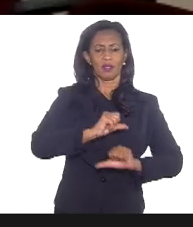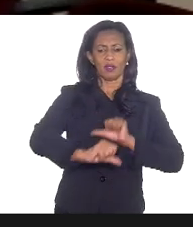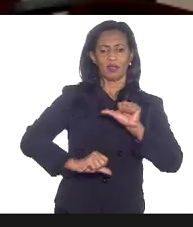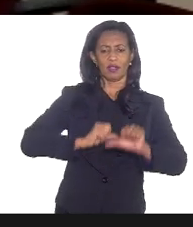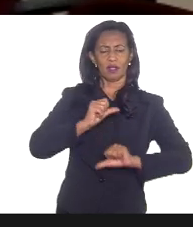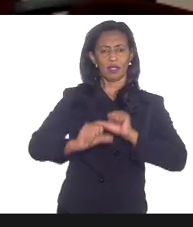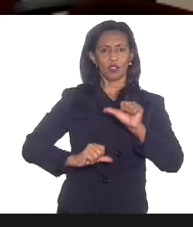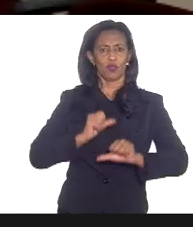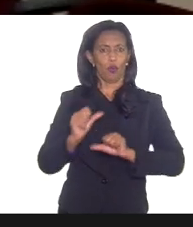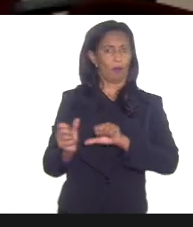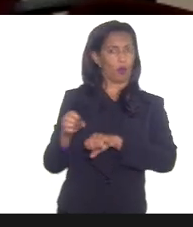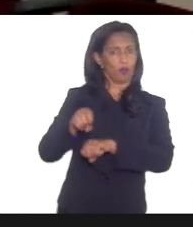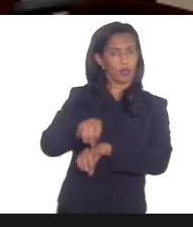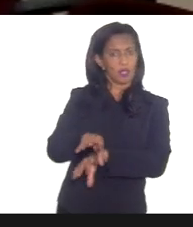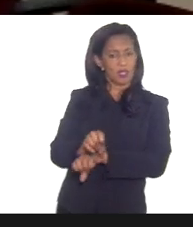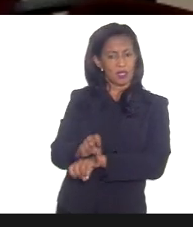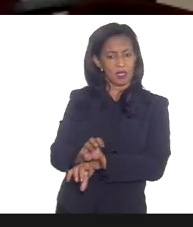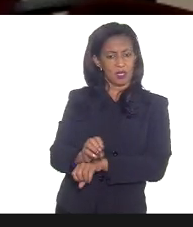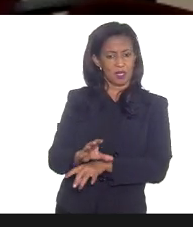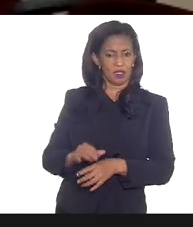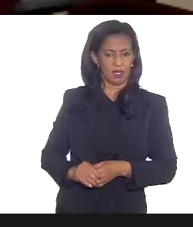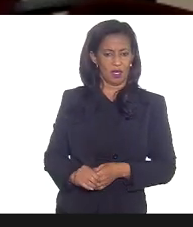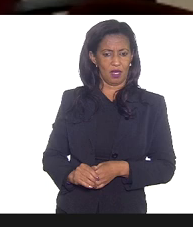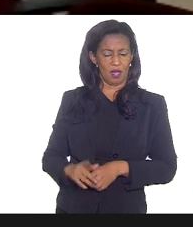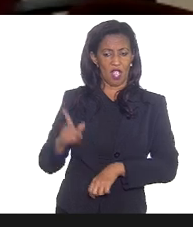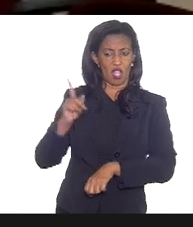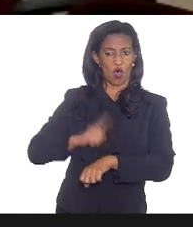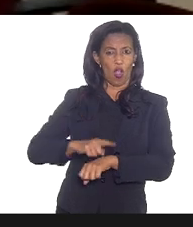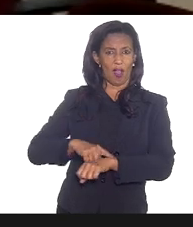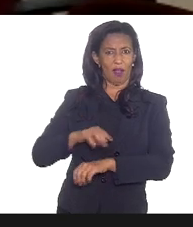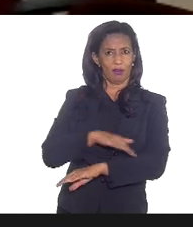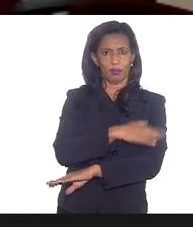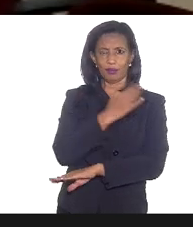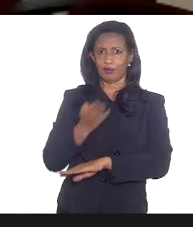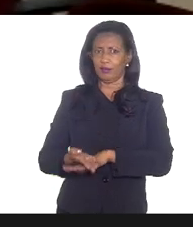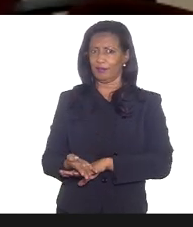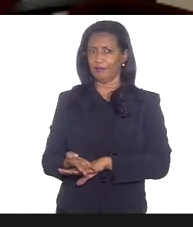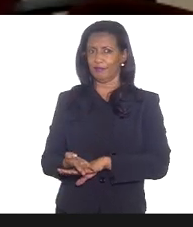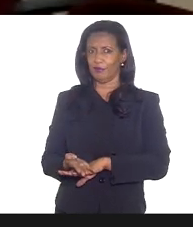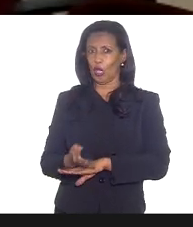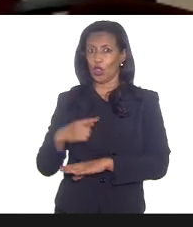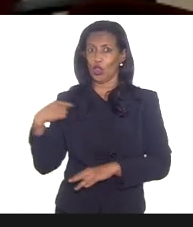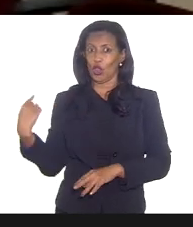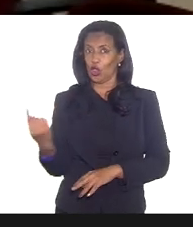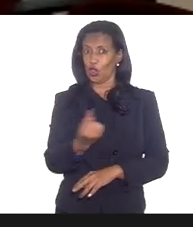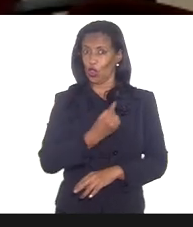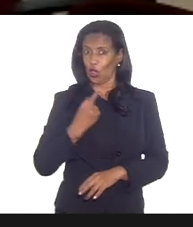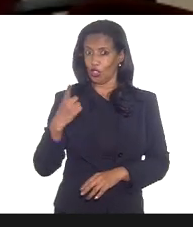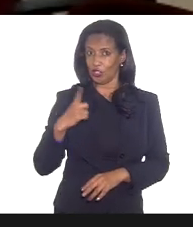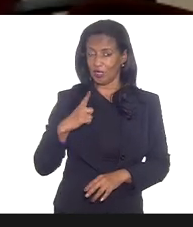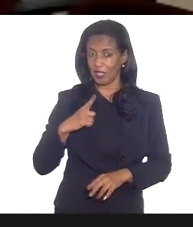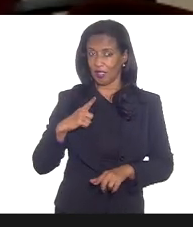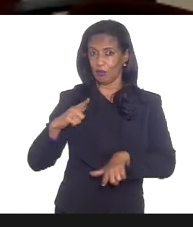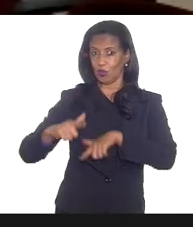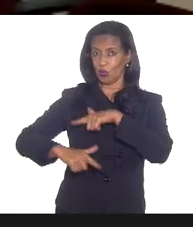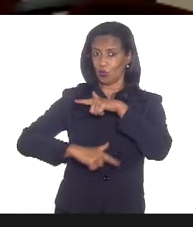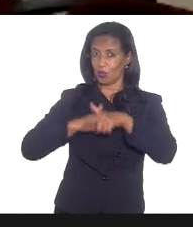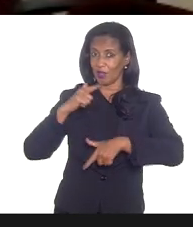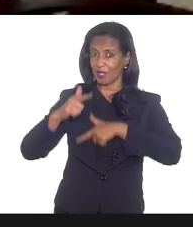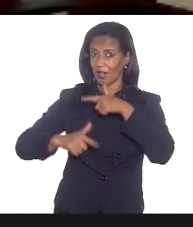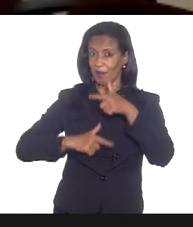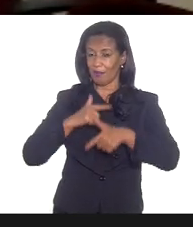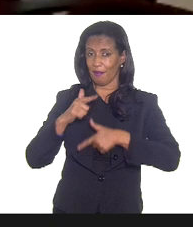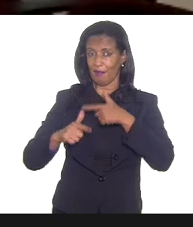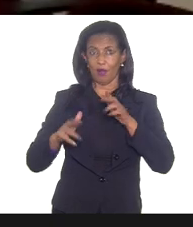transformarmos o ensino em horário integral. Nós teremos um trabalho de educação integral, onde eu viso